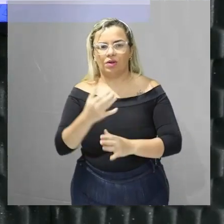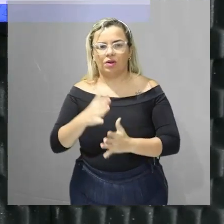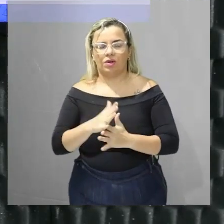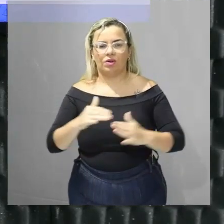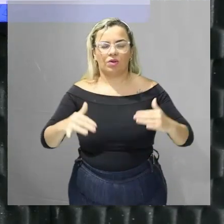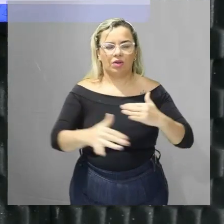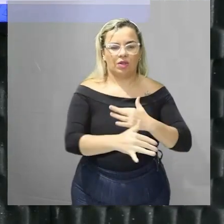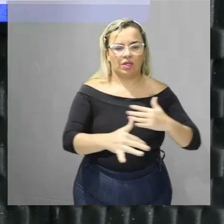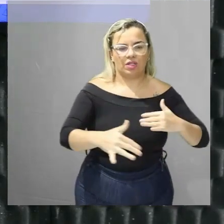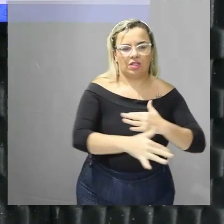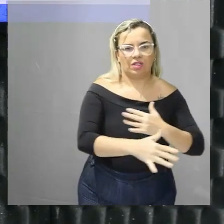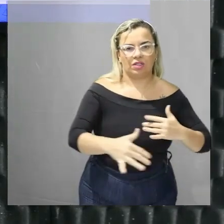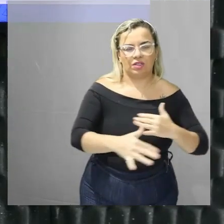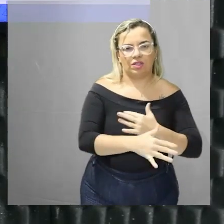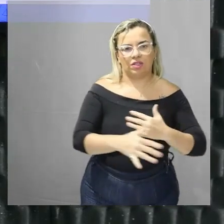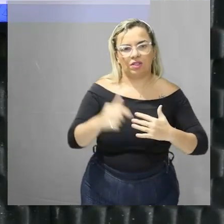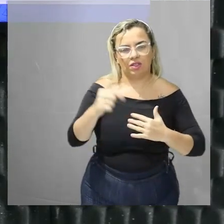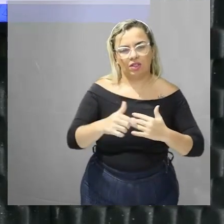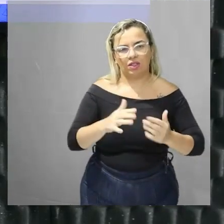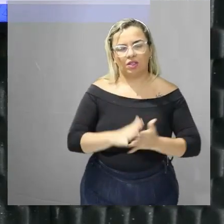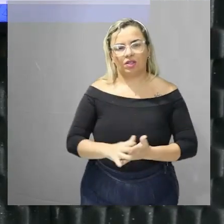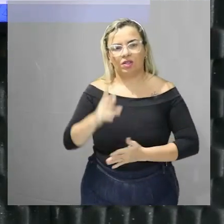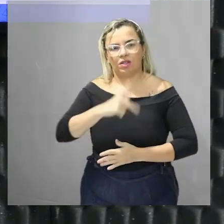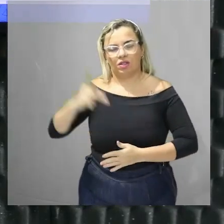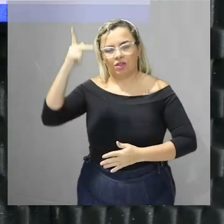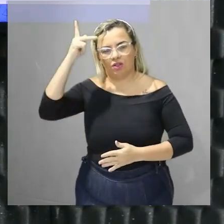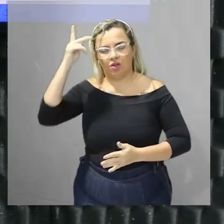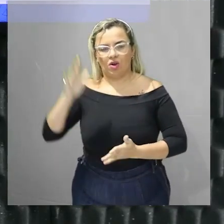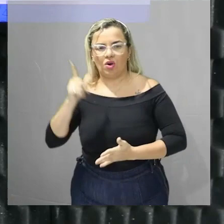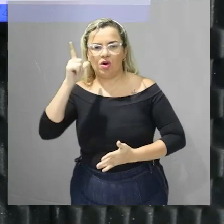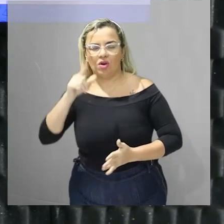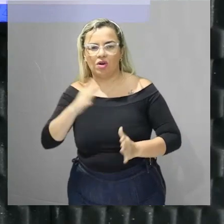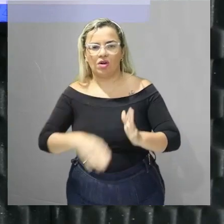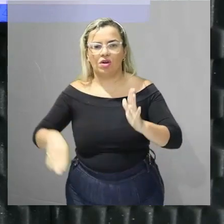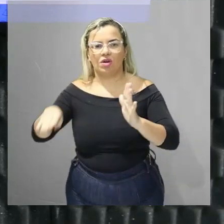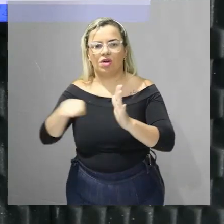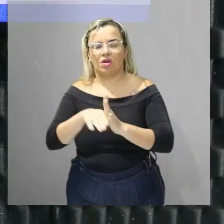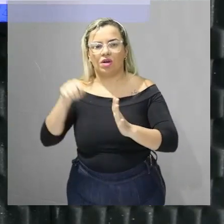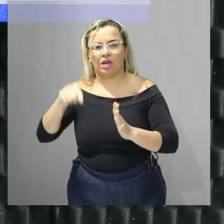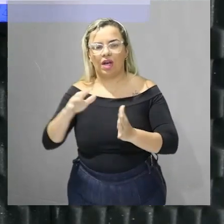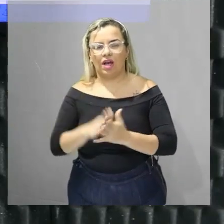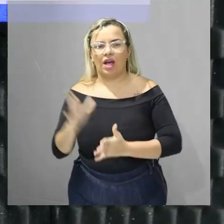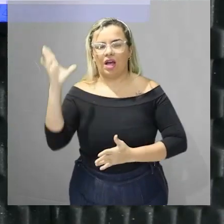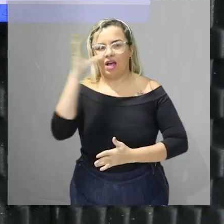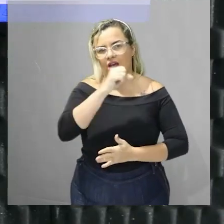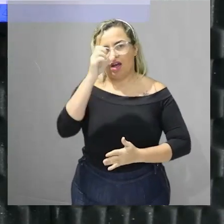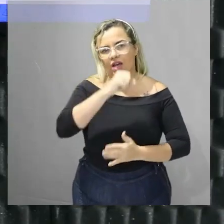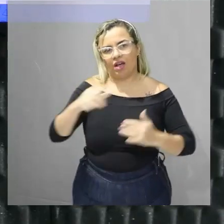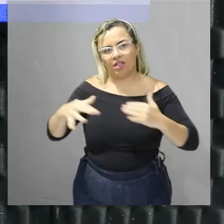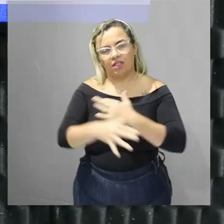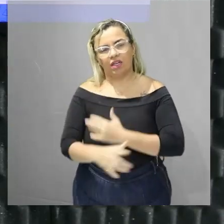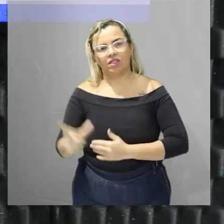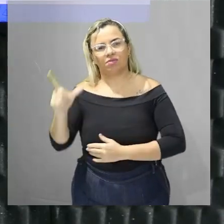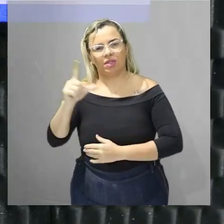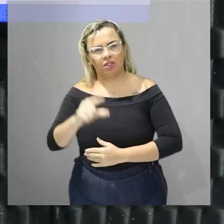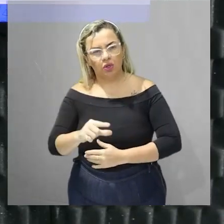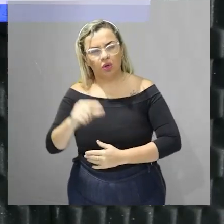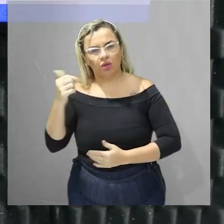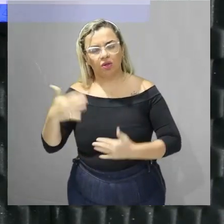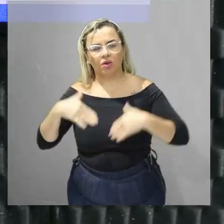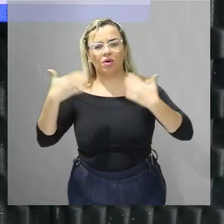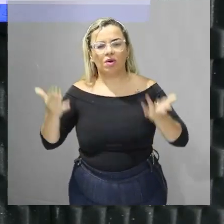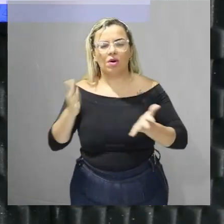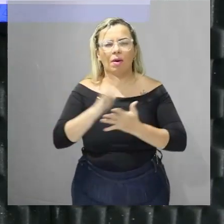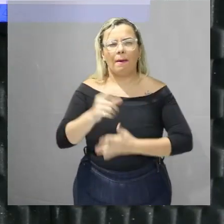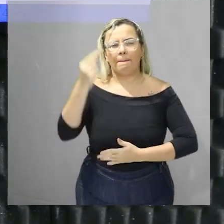centro de São Paulo, ele consegue chegar de uma maneira mais rápida, por exemplo, nessas cidades menores. É só tu imaginar, galera, acontece, por